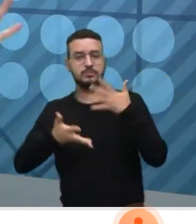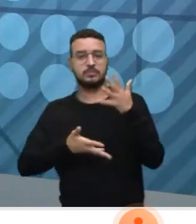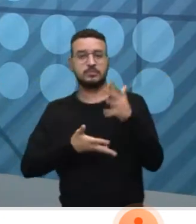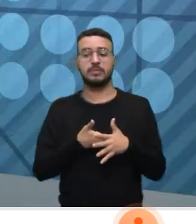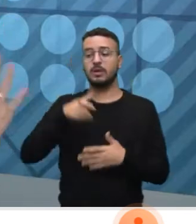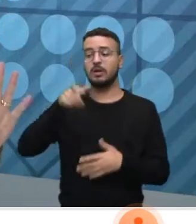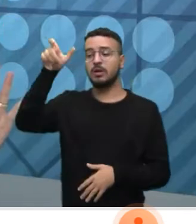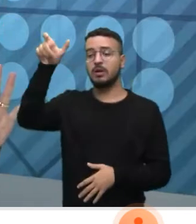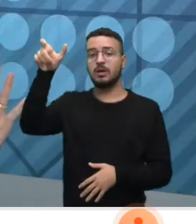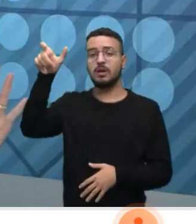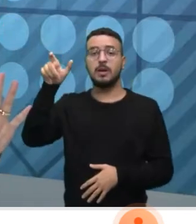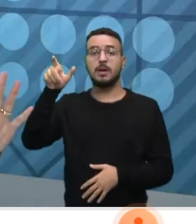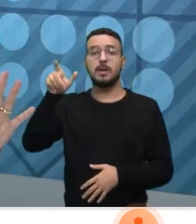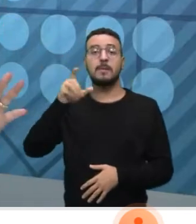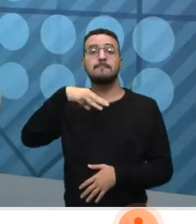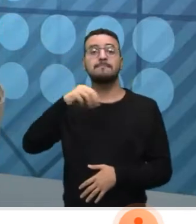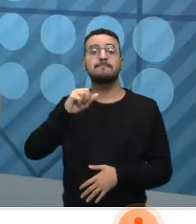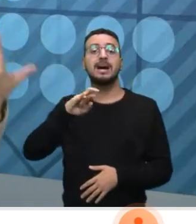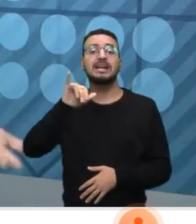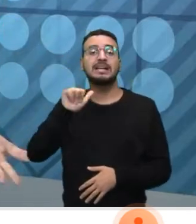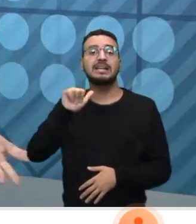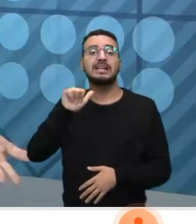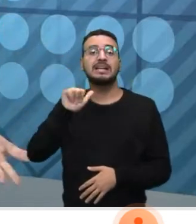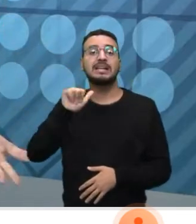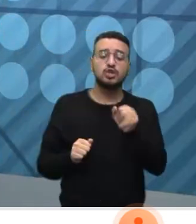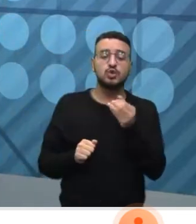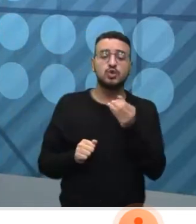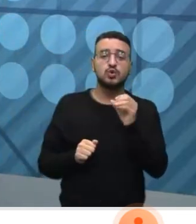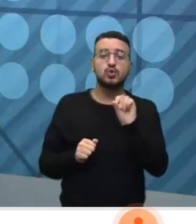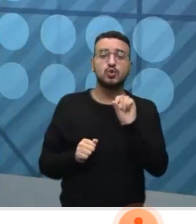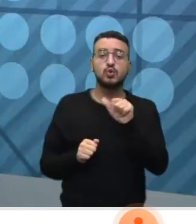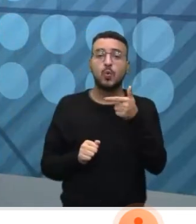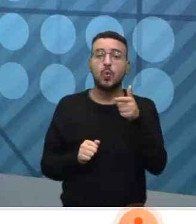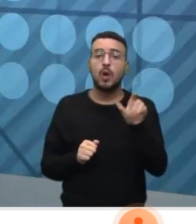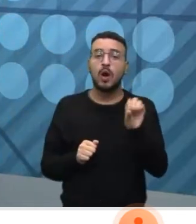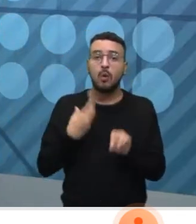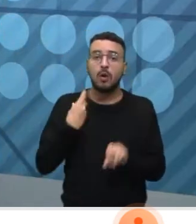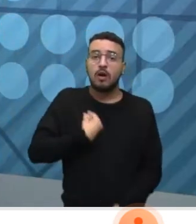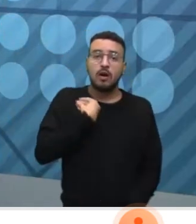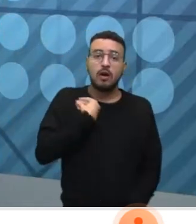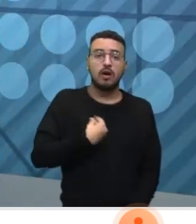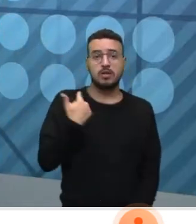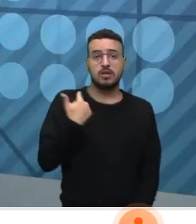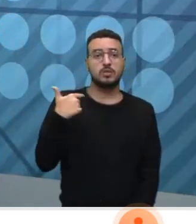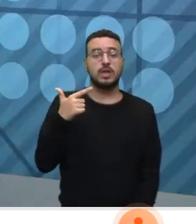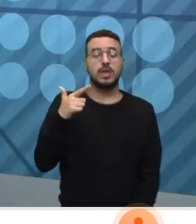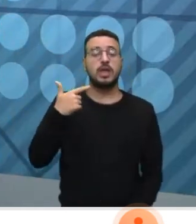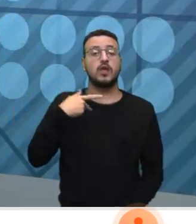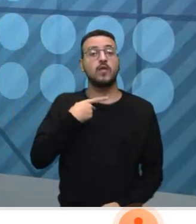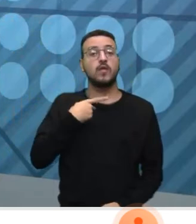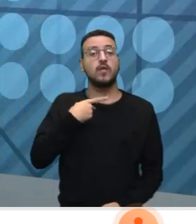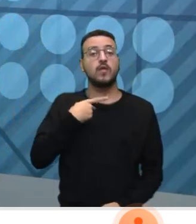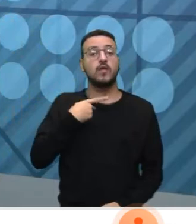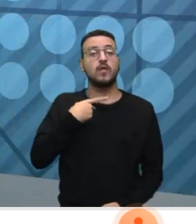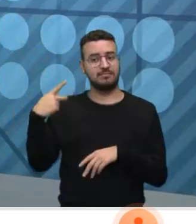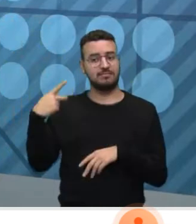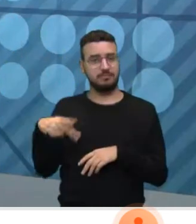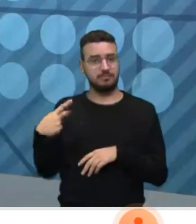João não estão presentes, mas eu vou falar sobre eles. Nesse momento, pode ser que Maria e João já tenham um sinal. Só vamos